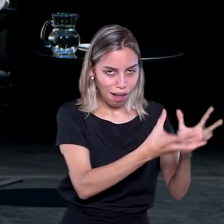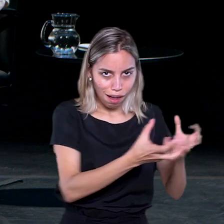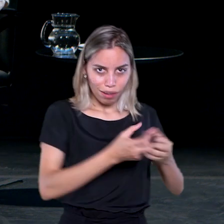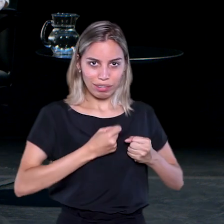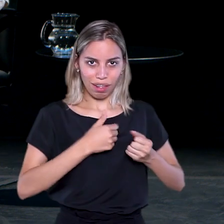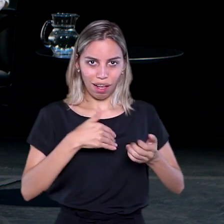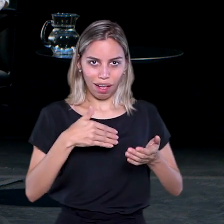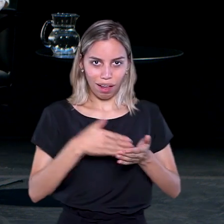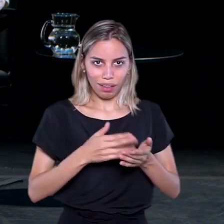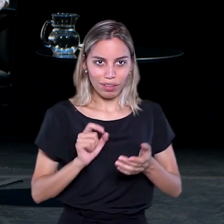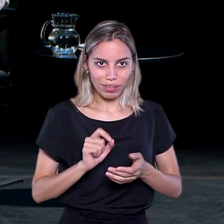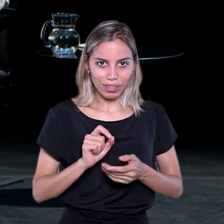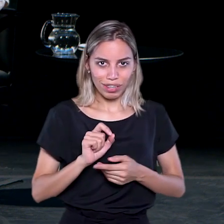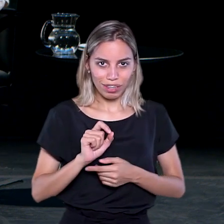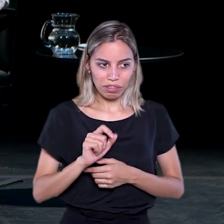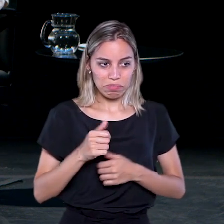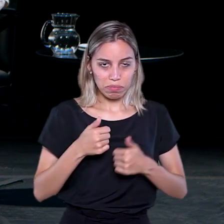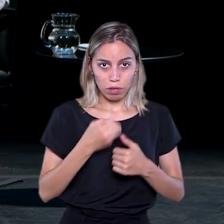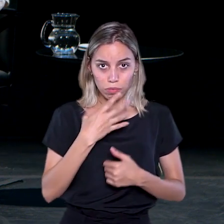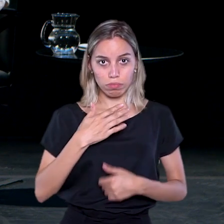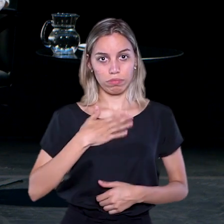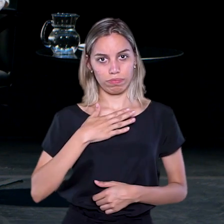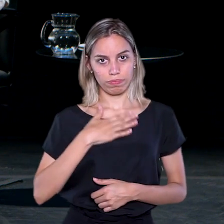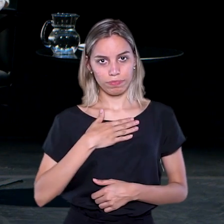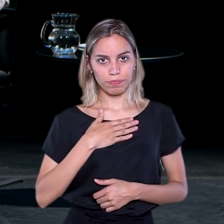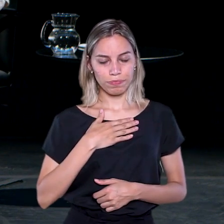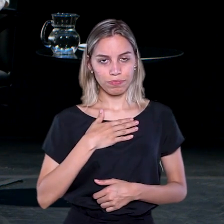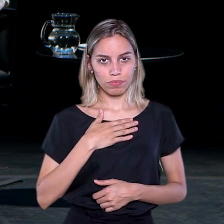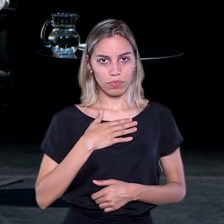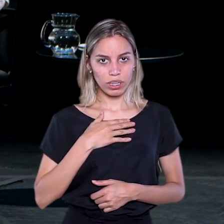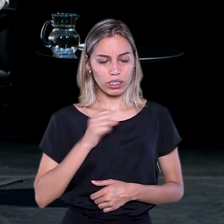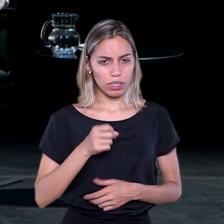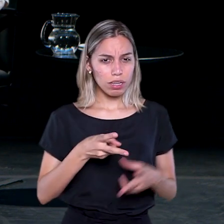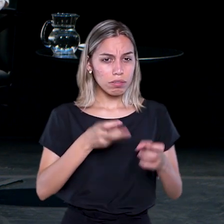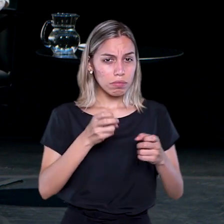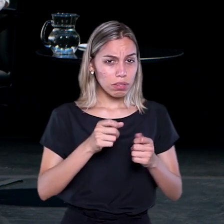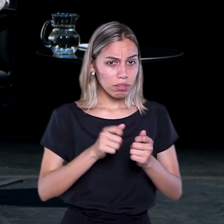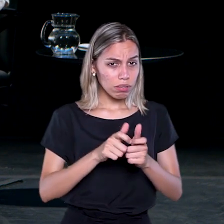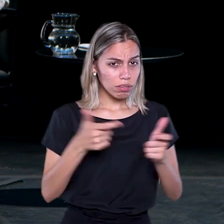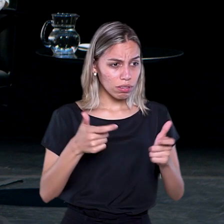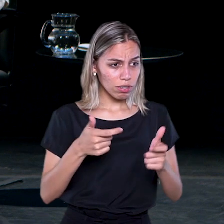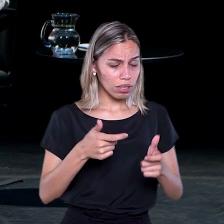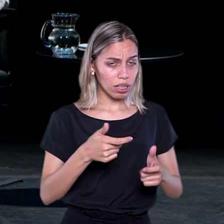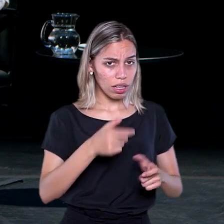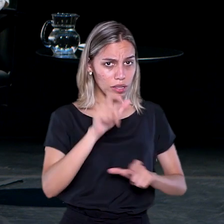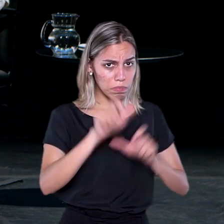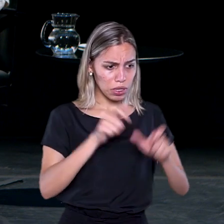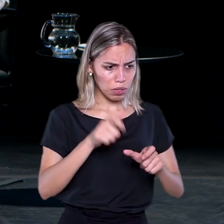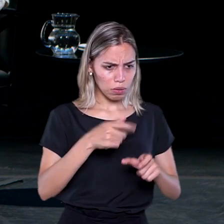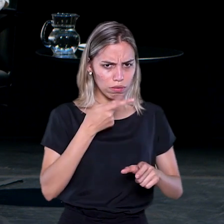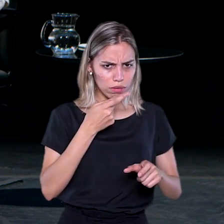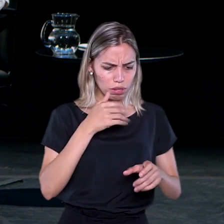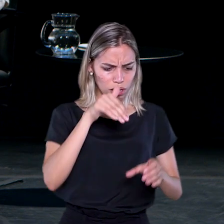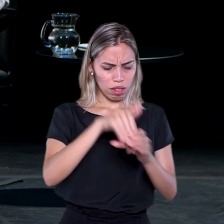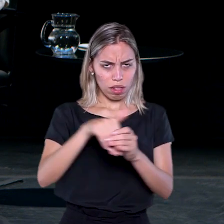convém. Porque, se vocês forem parar para pesquisar, muitos candidatos e candidatas nas últimas eleições se